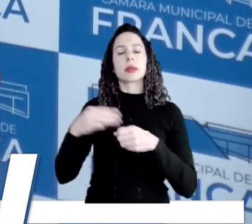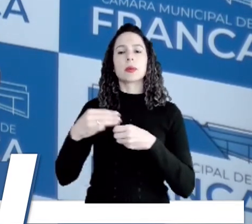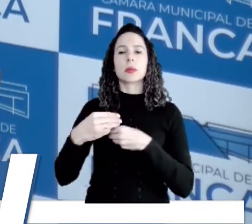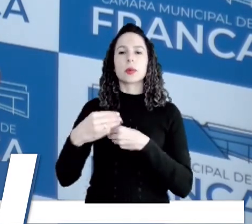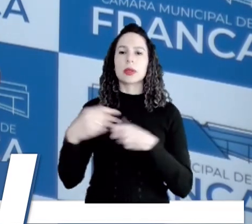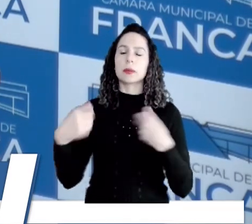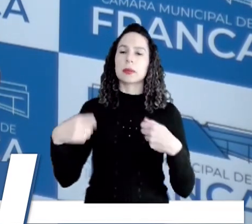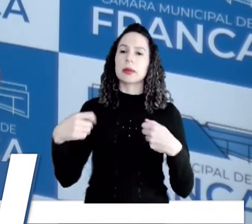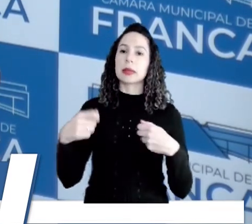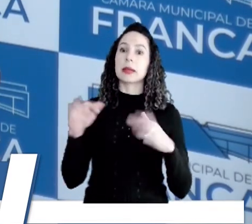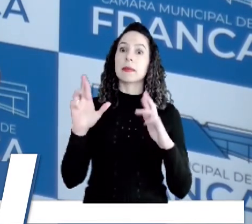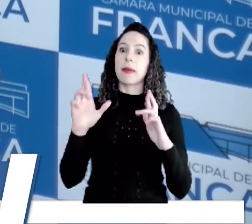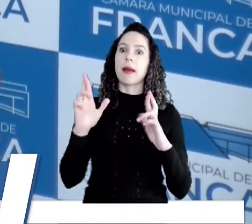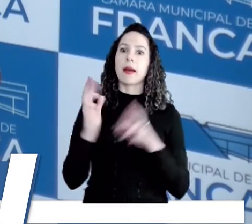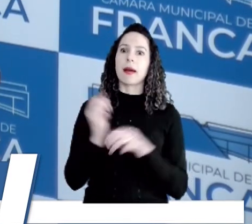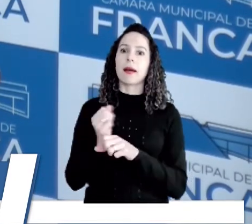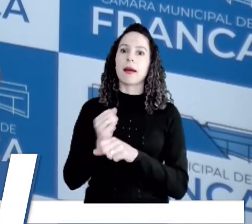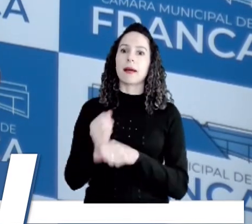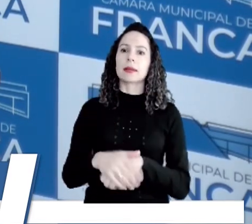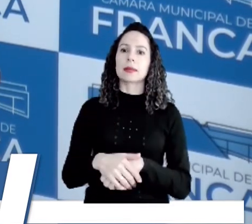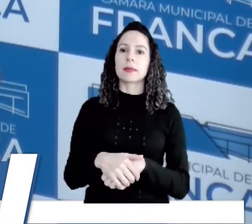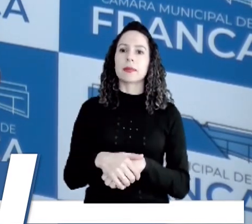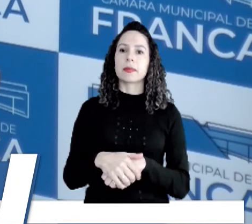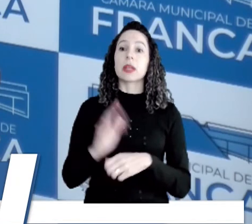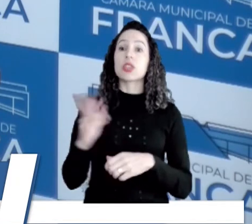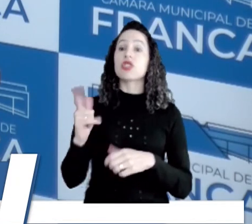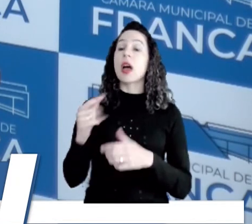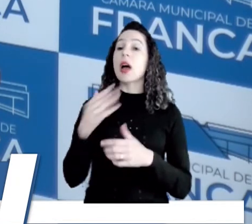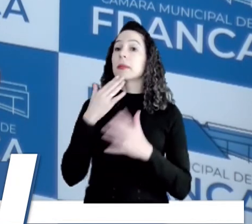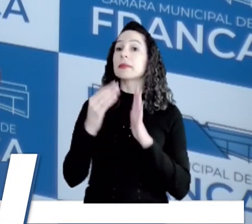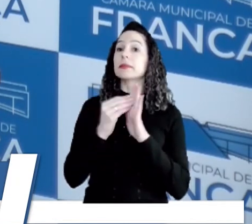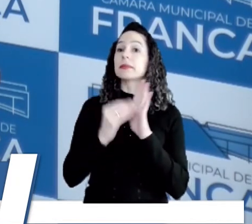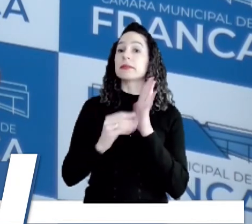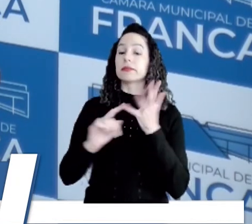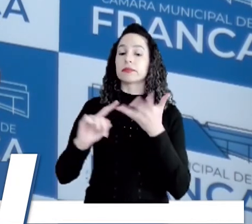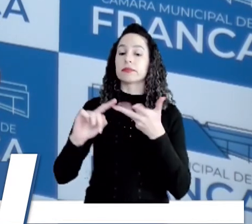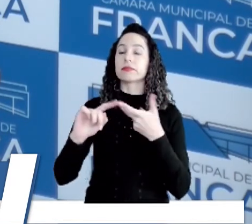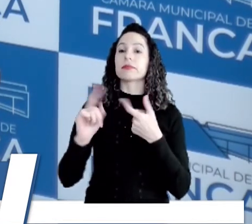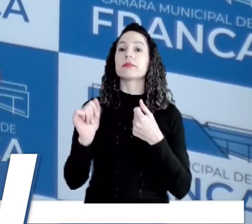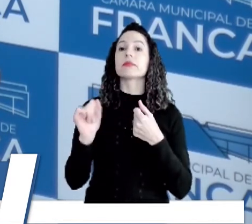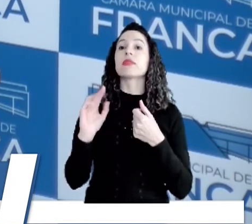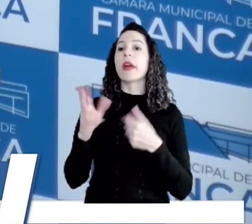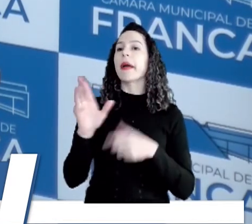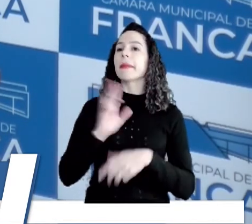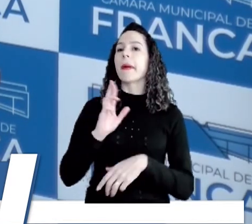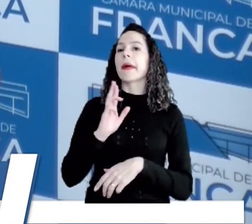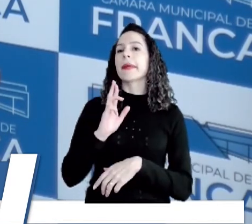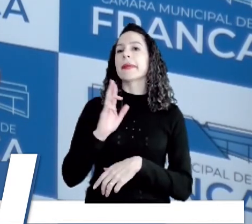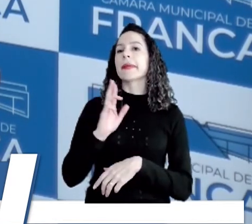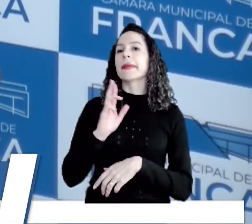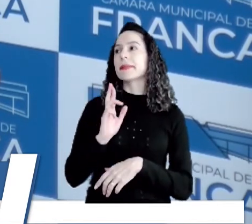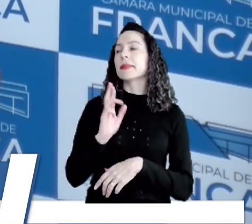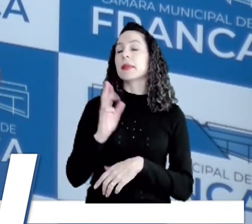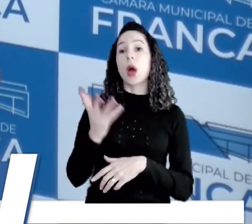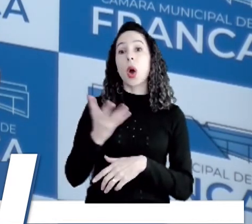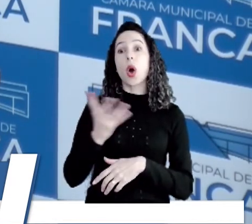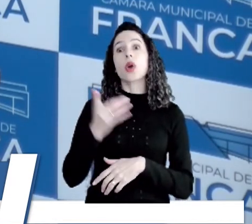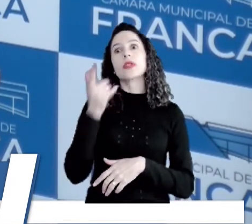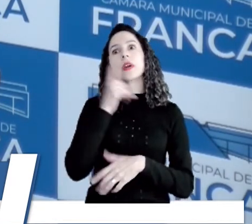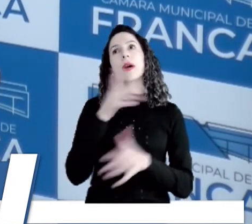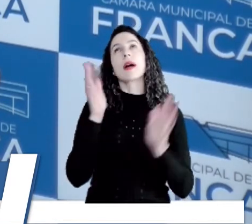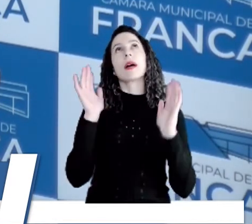há tanto tempo, porque eu já tinha feito 3 requerimentos e sempre as respostas veio, e hoje